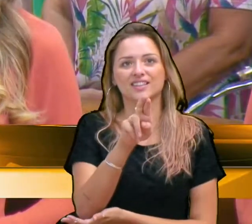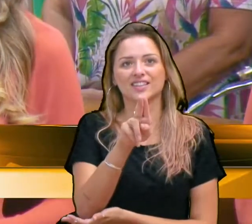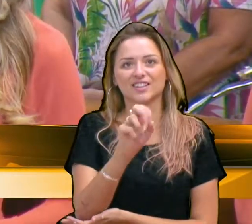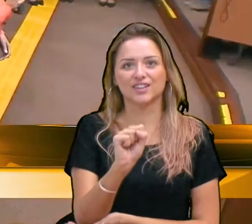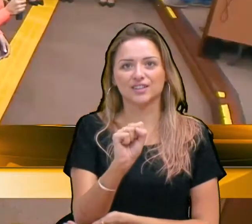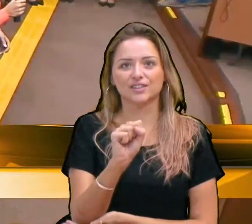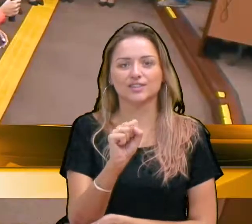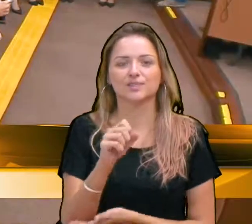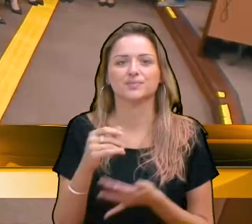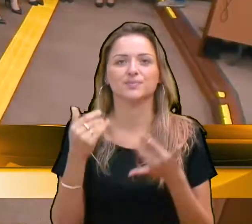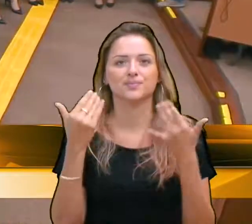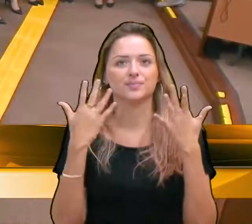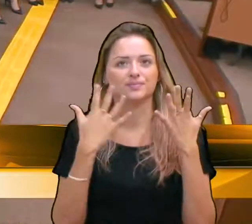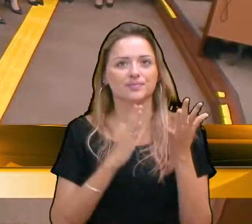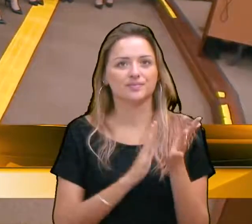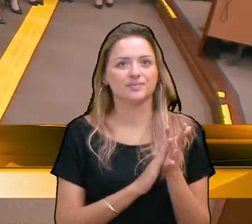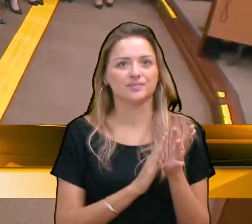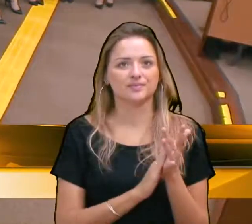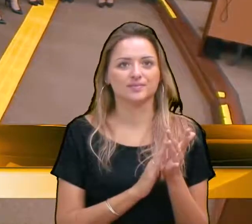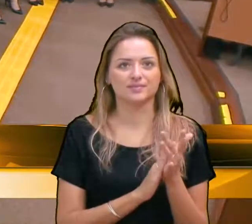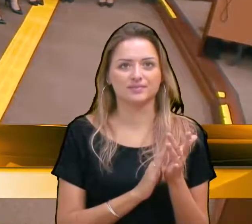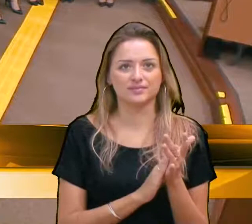Muito obrigada.